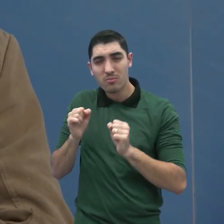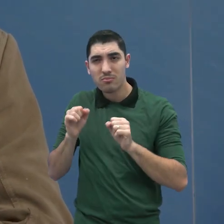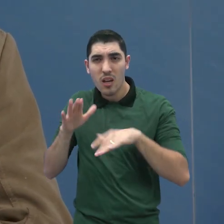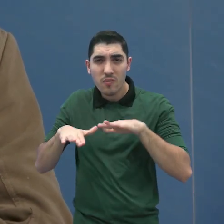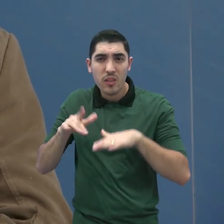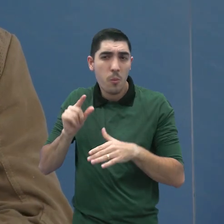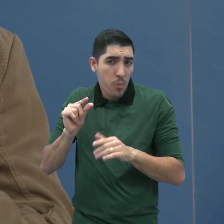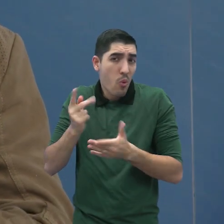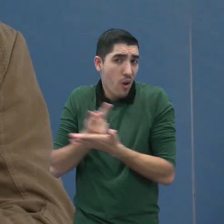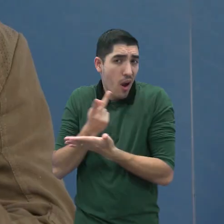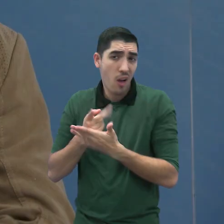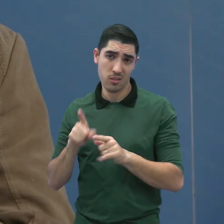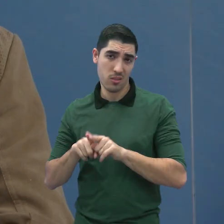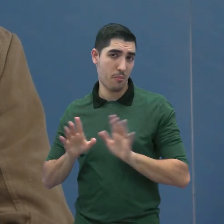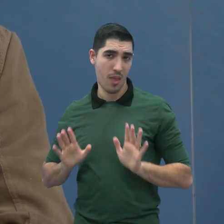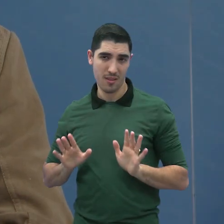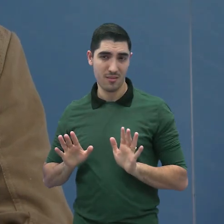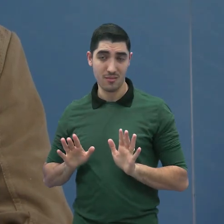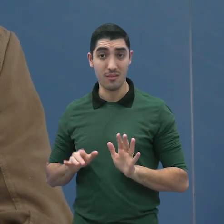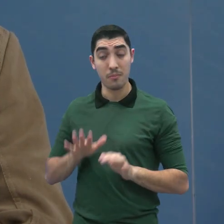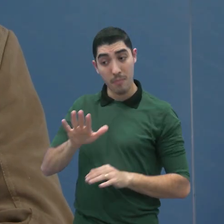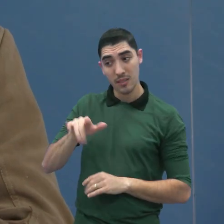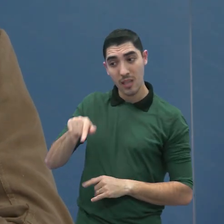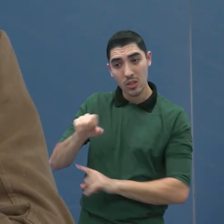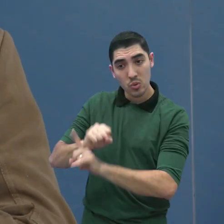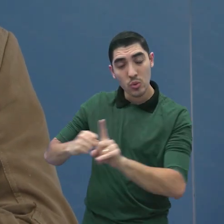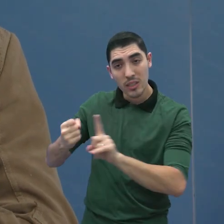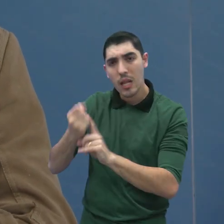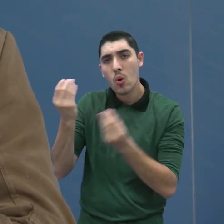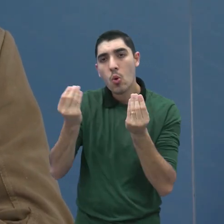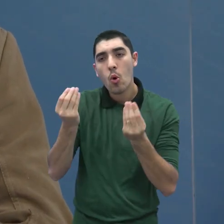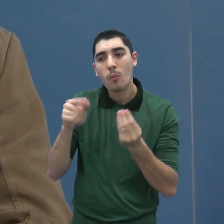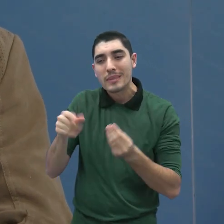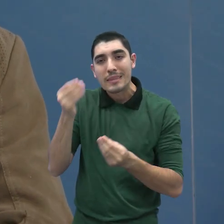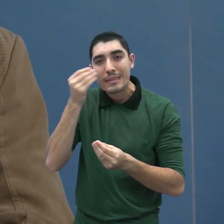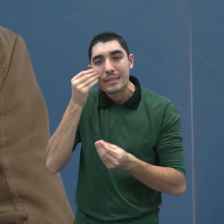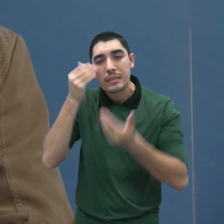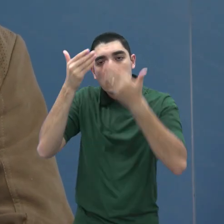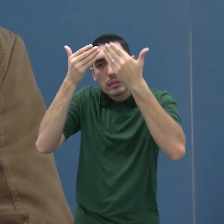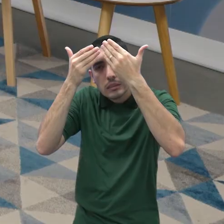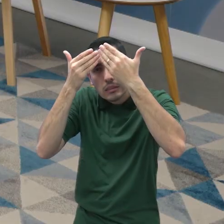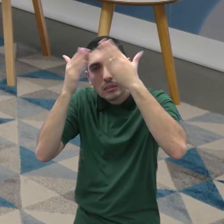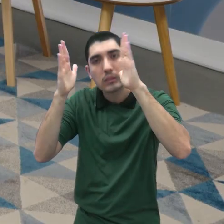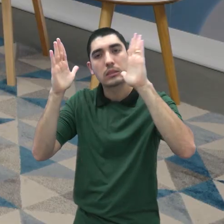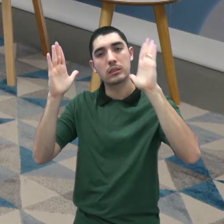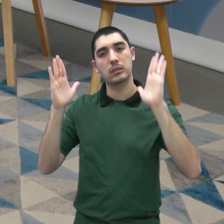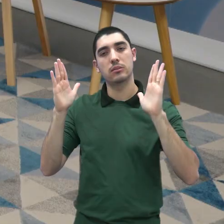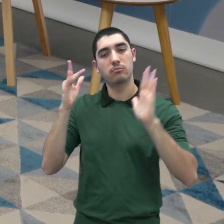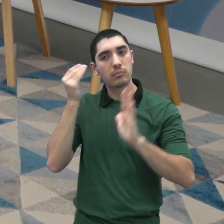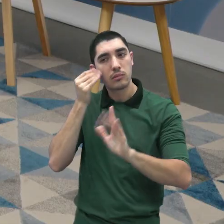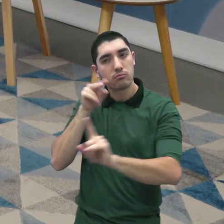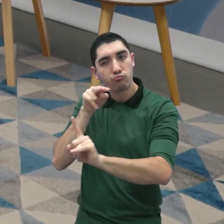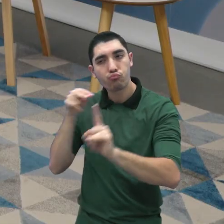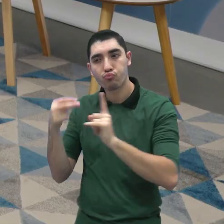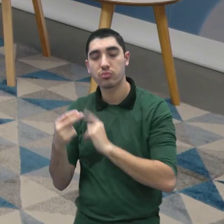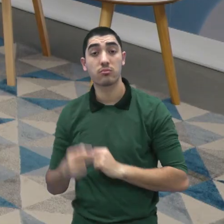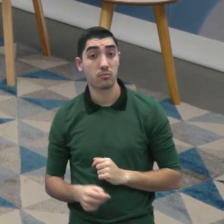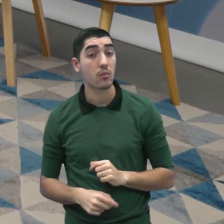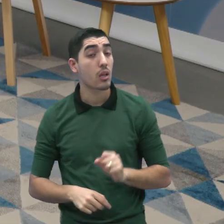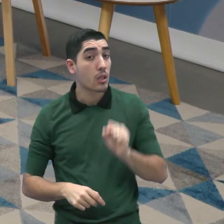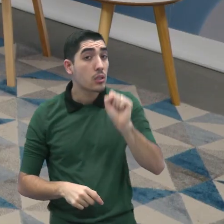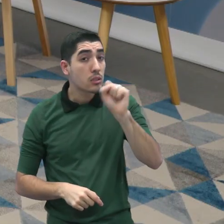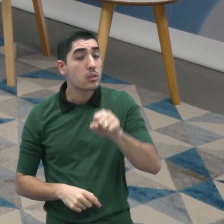né, para a sociedade, dar abertura ao novo, ao outro? Sim, total. Acho que tem muito dessa questão